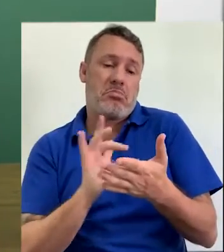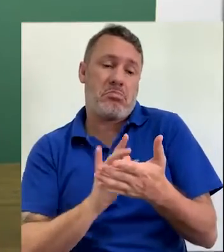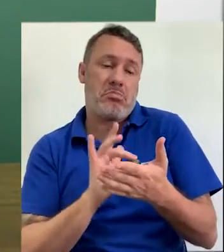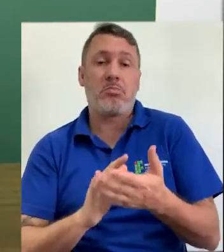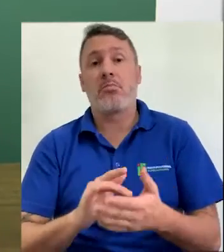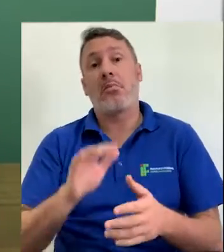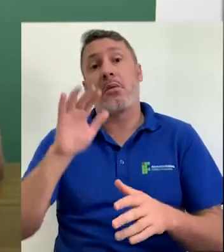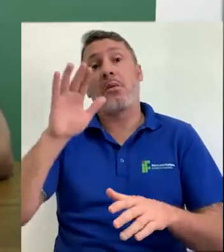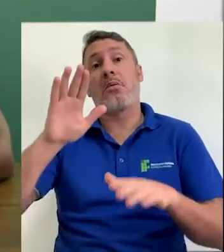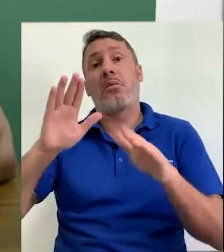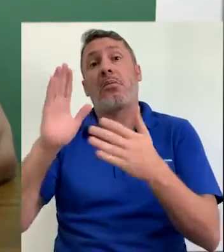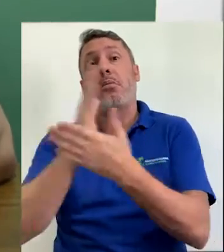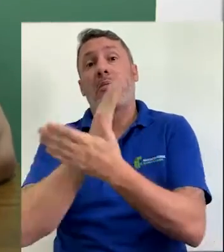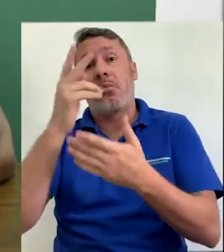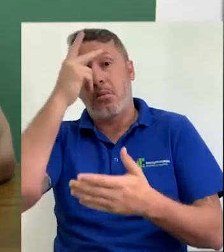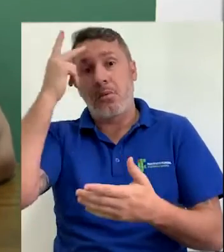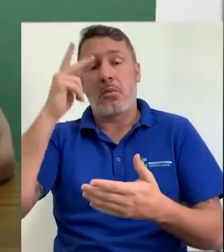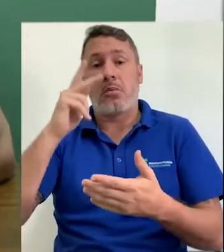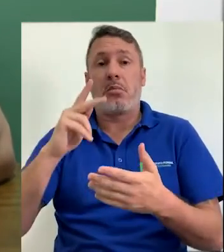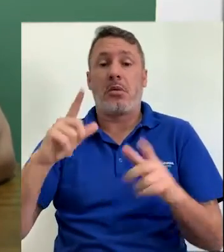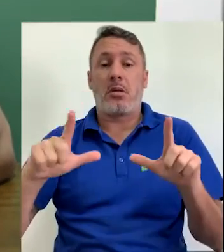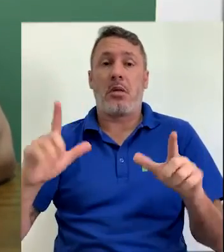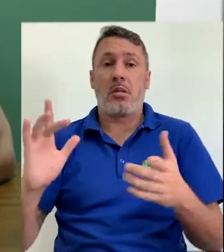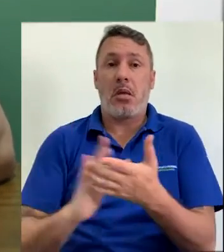preferem o notebook, o tablet.